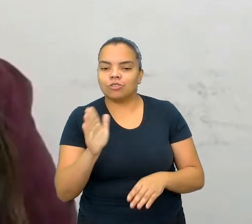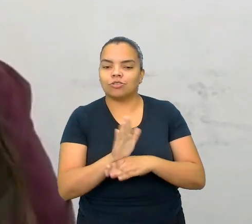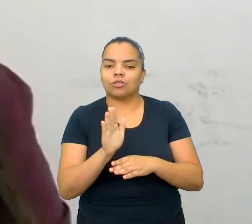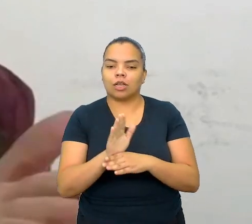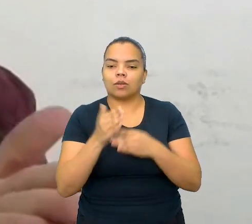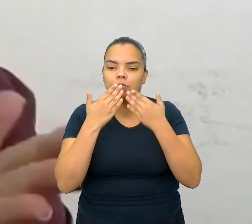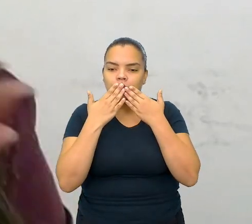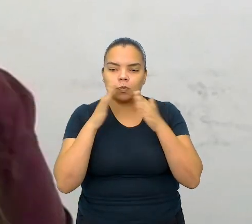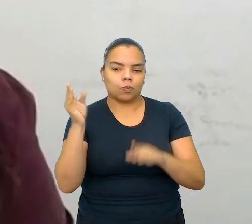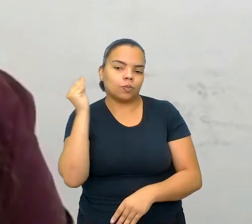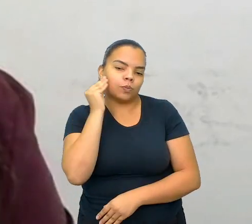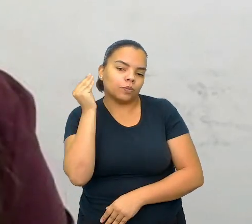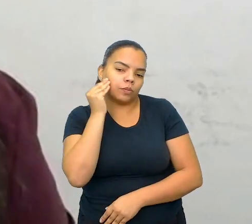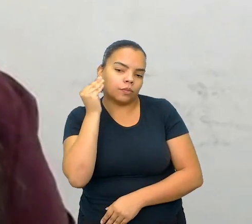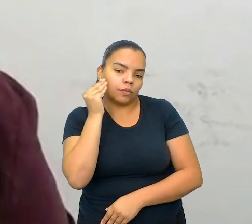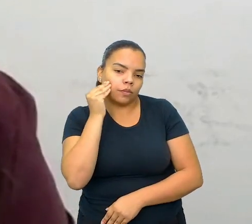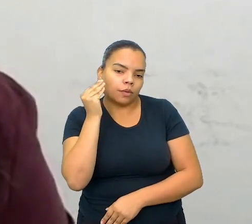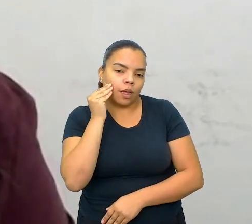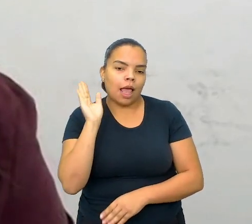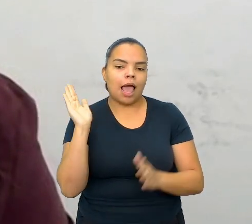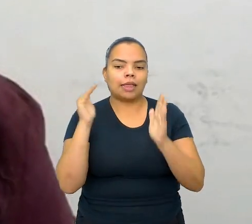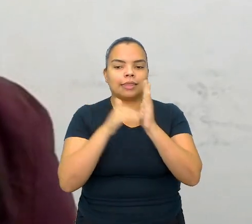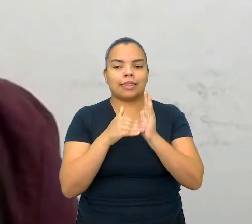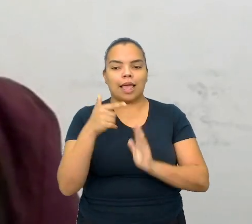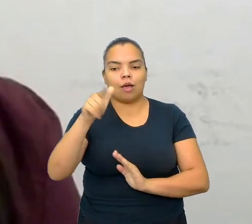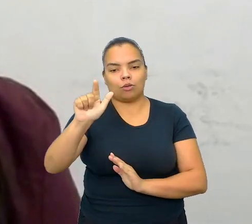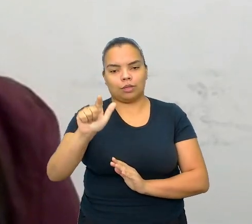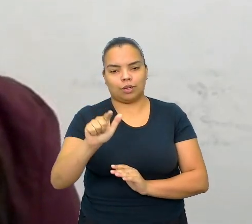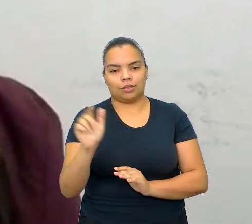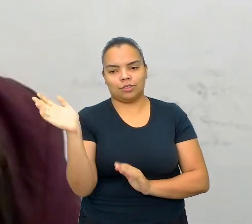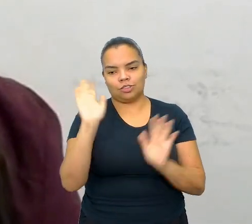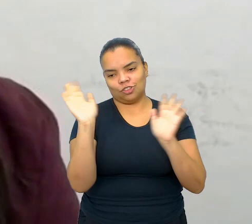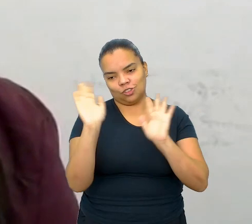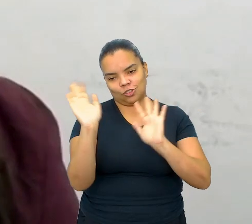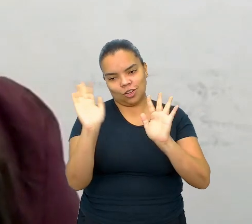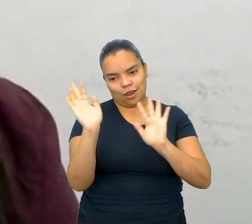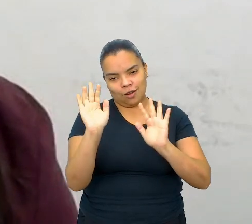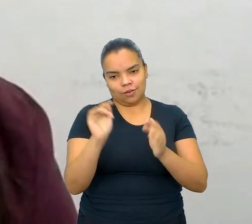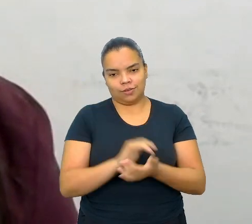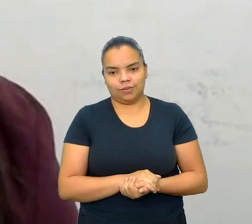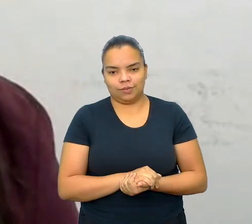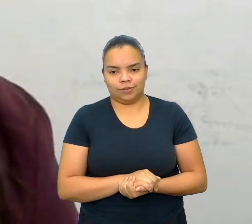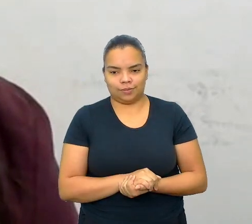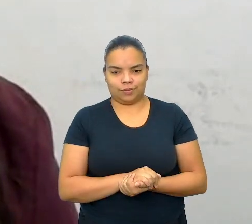Um grande beijo e até a próxima. Tchau, tchau, pessoal!